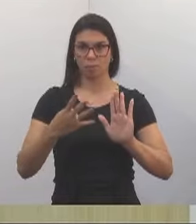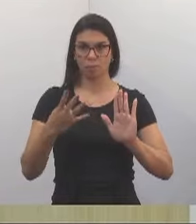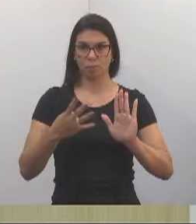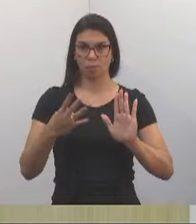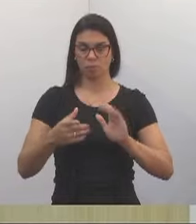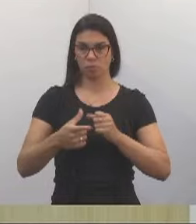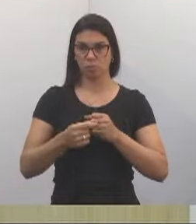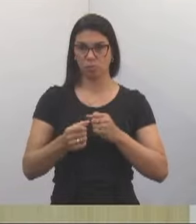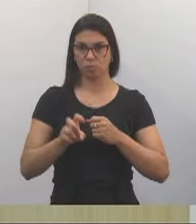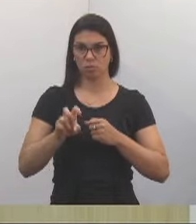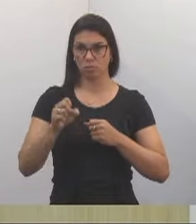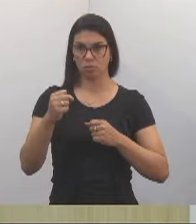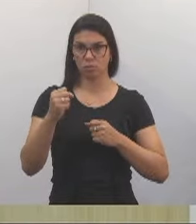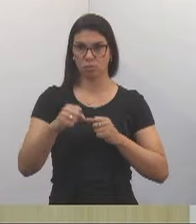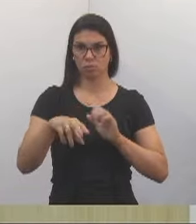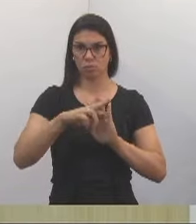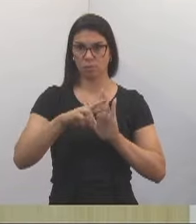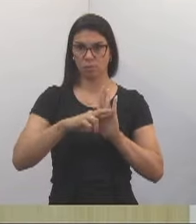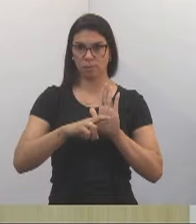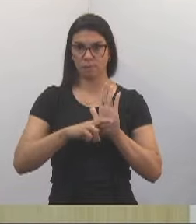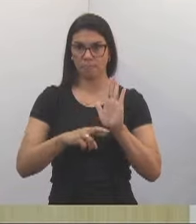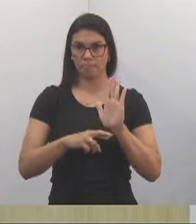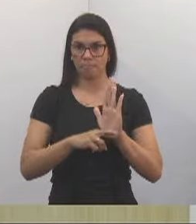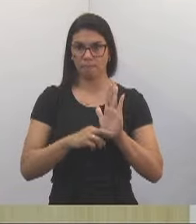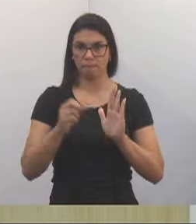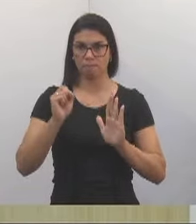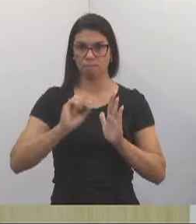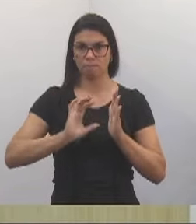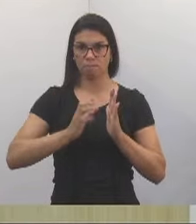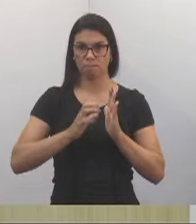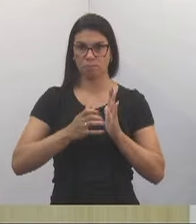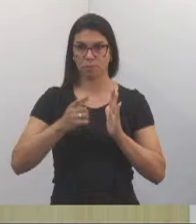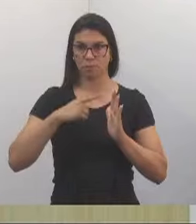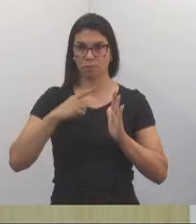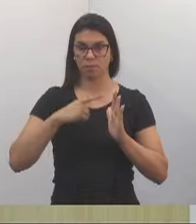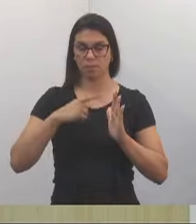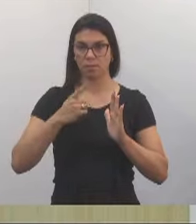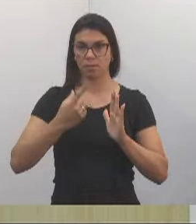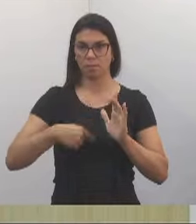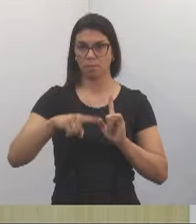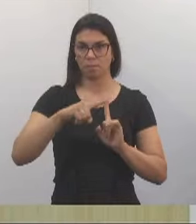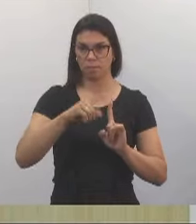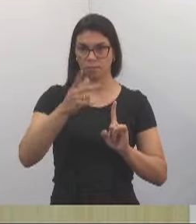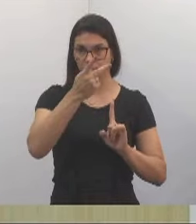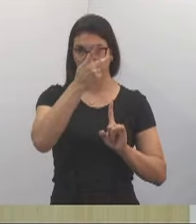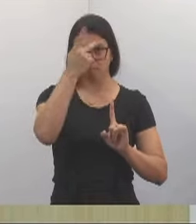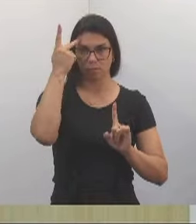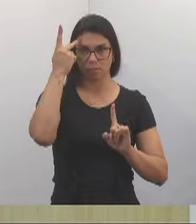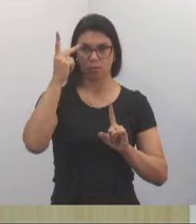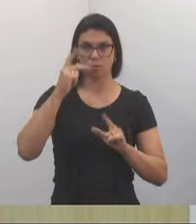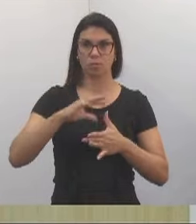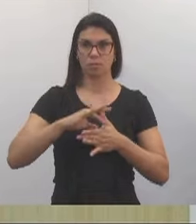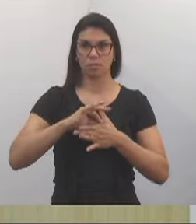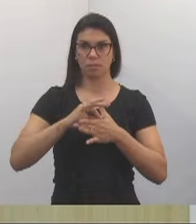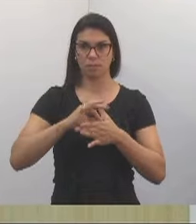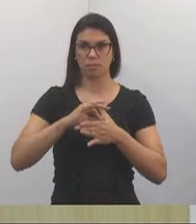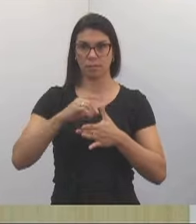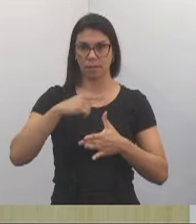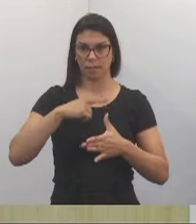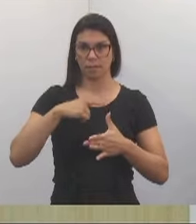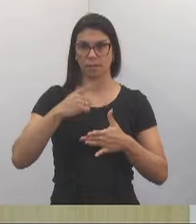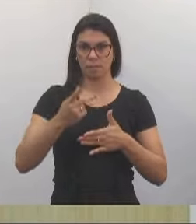do artigo 58 do Regimento, os partidos com maior representatividade no Legislativo possuem preferência